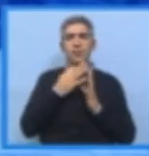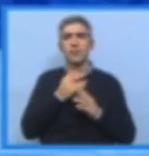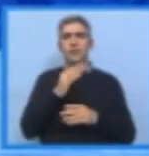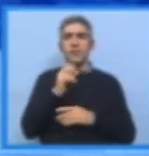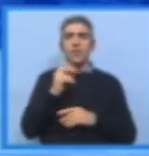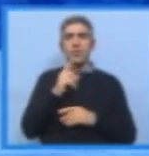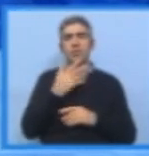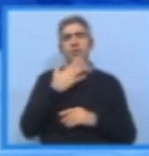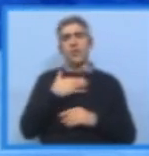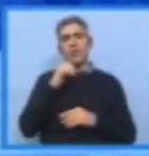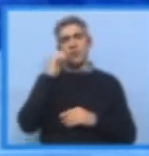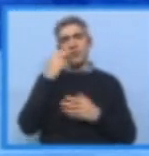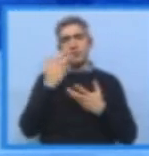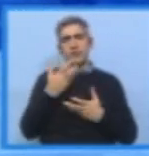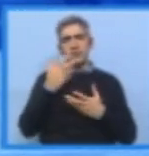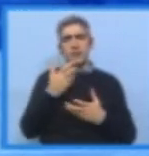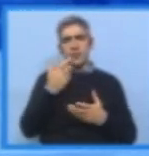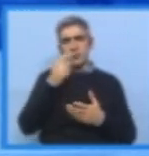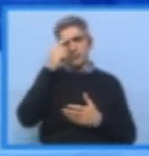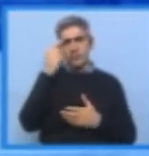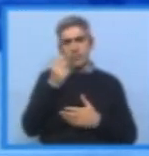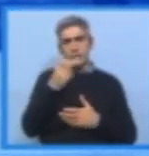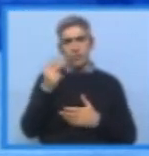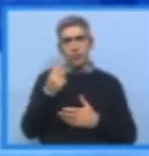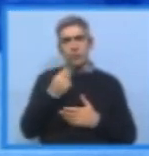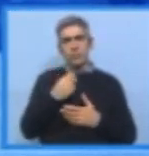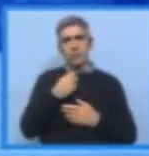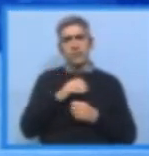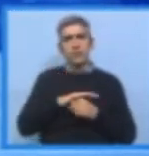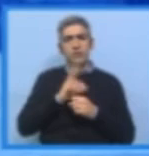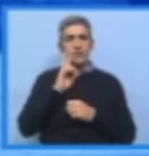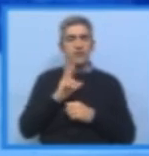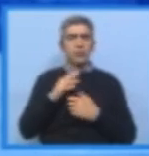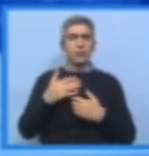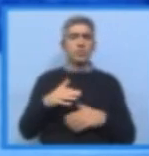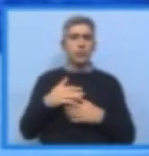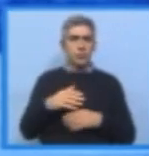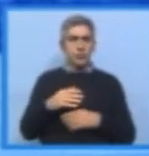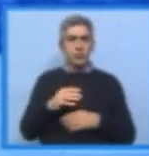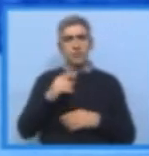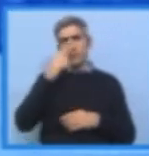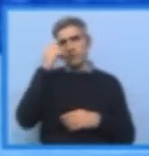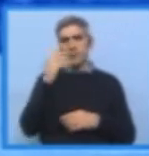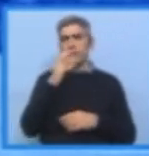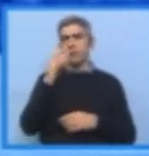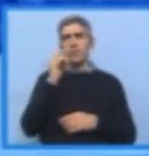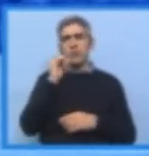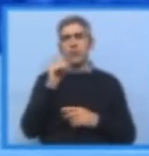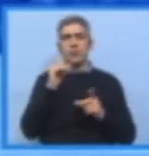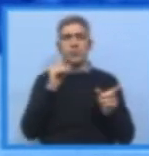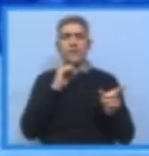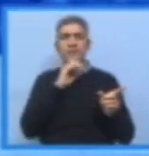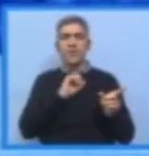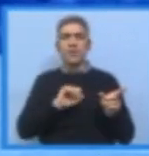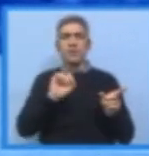faz sempre pesar um bocadinho e é duro de digerir a situação e é muito duro de ir dizer a um pai que lhe morreu o filho